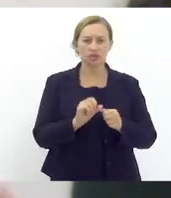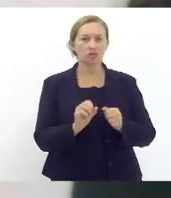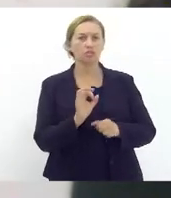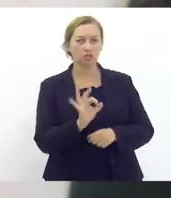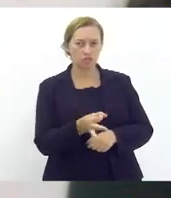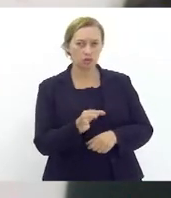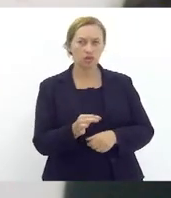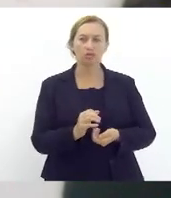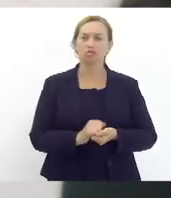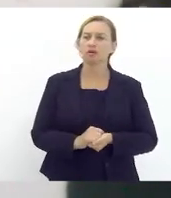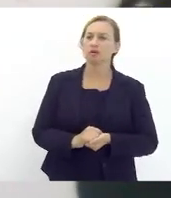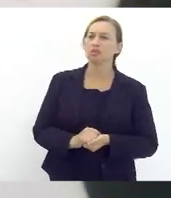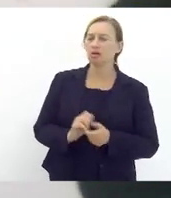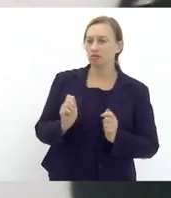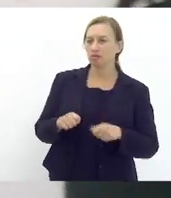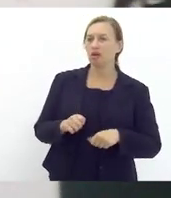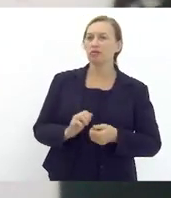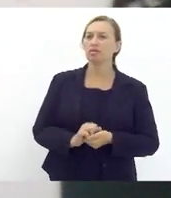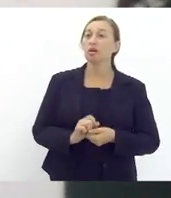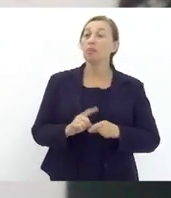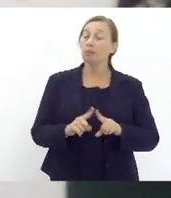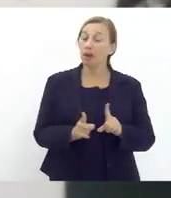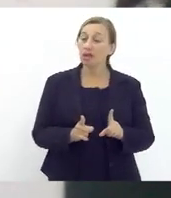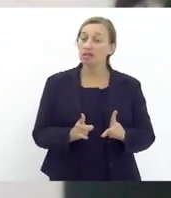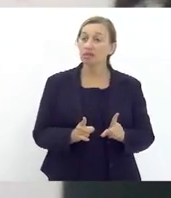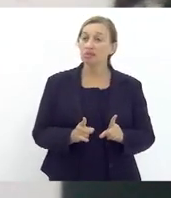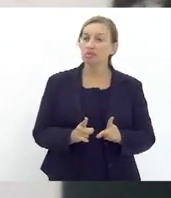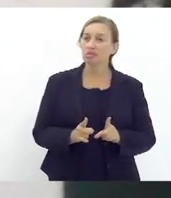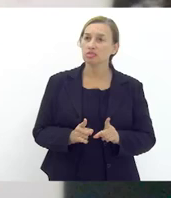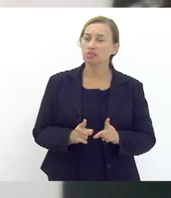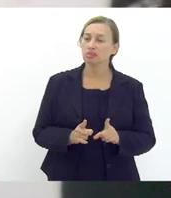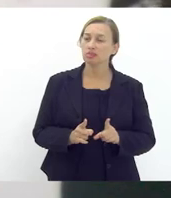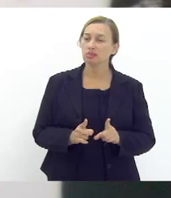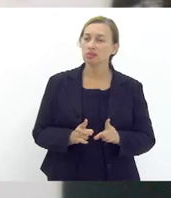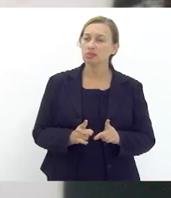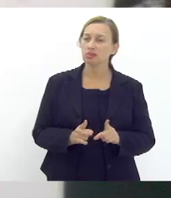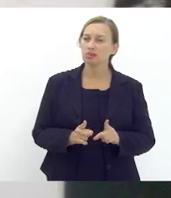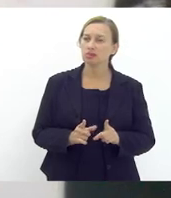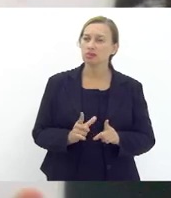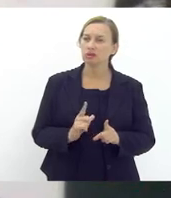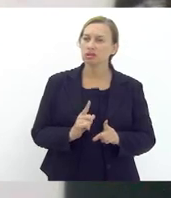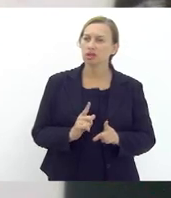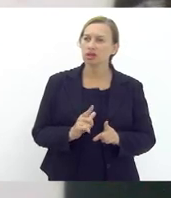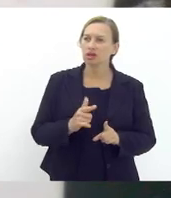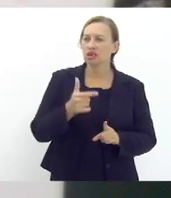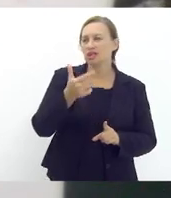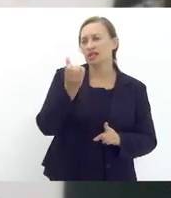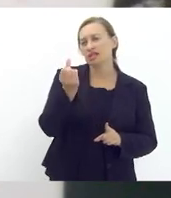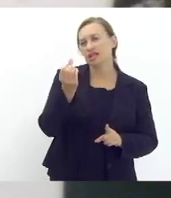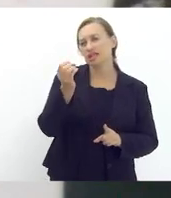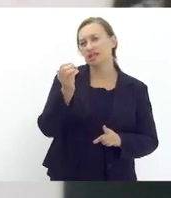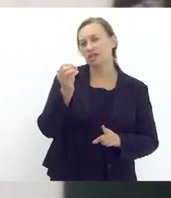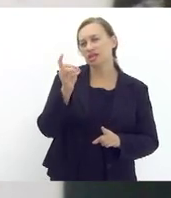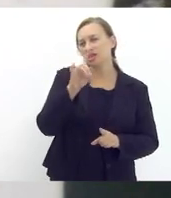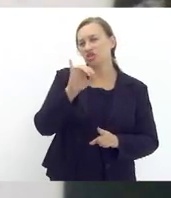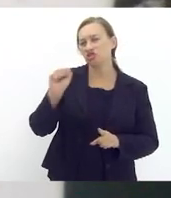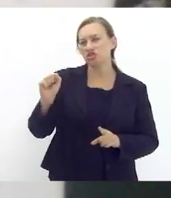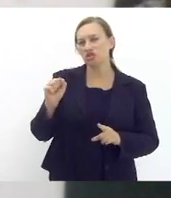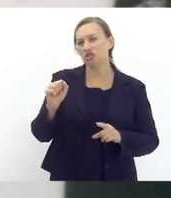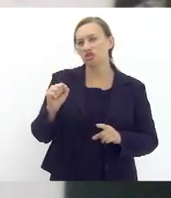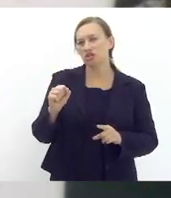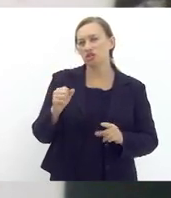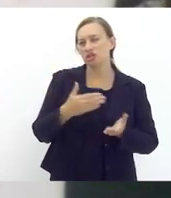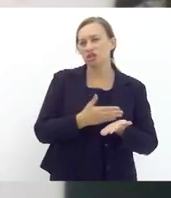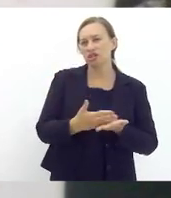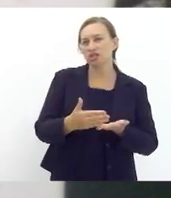é uma opção dá para fazer só que a gente tem no máximo 60 dias contando a partir do dia